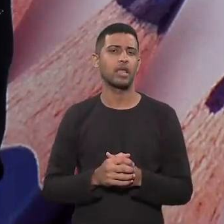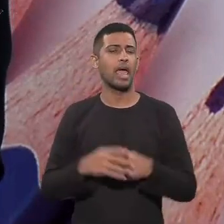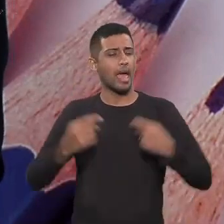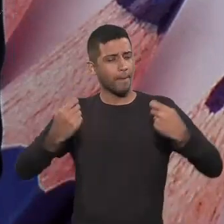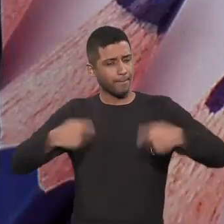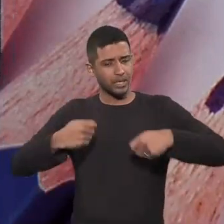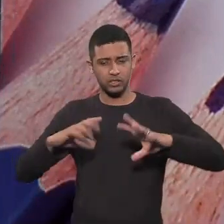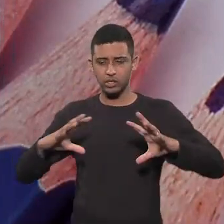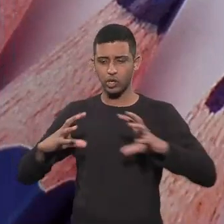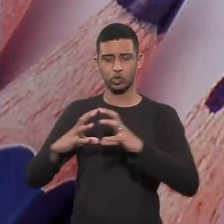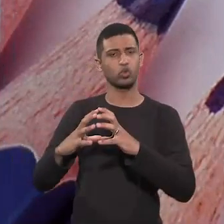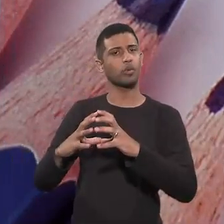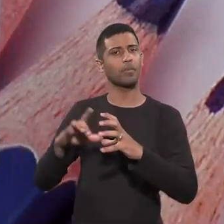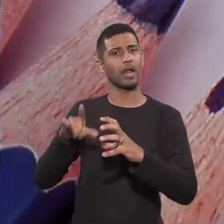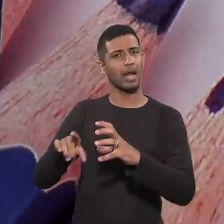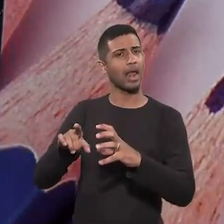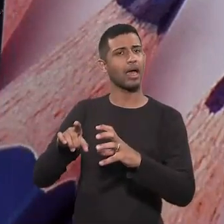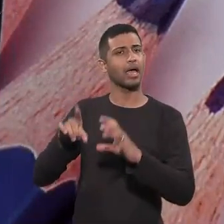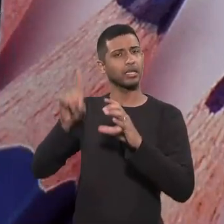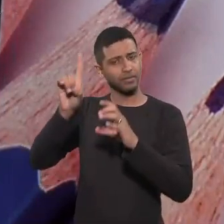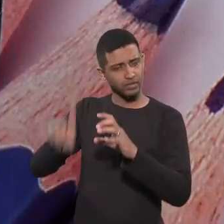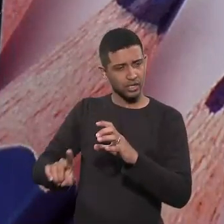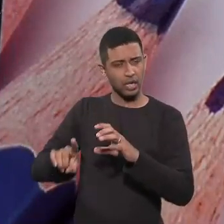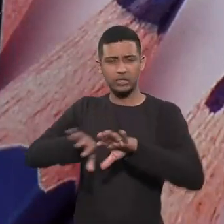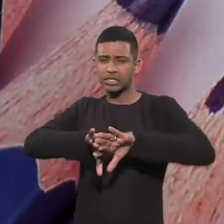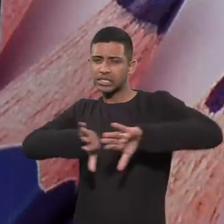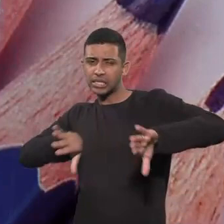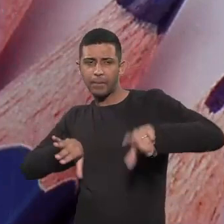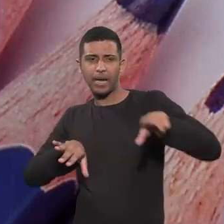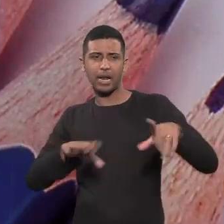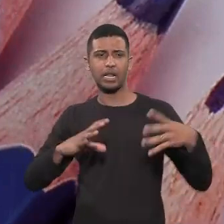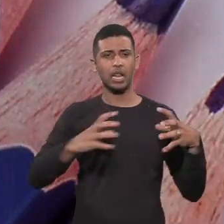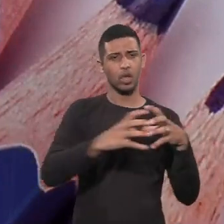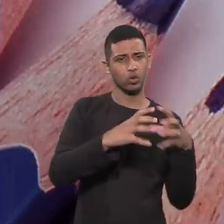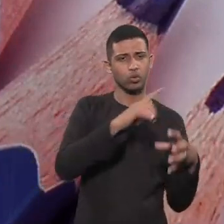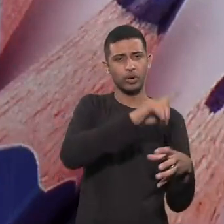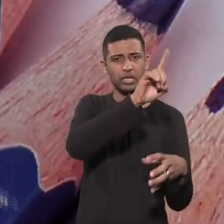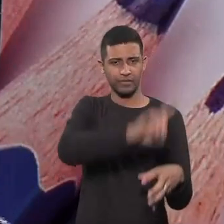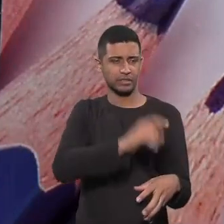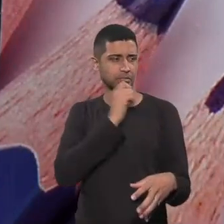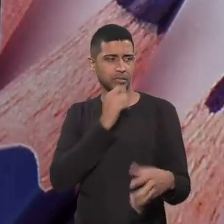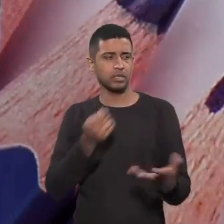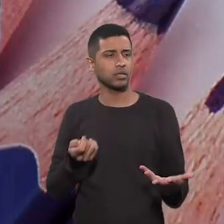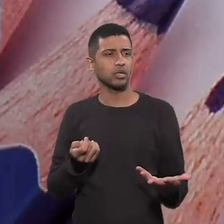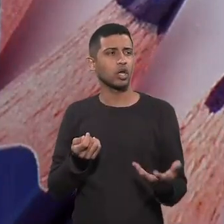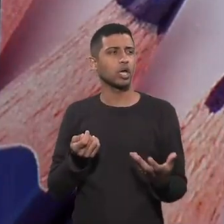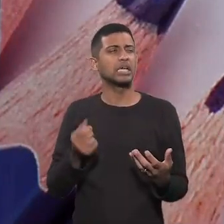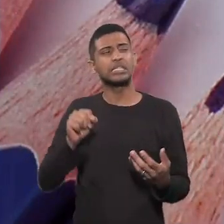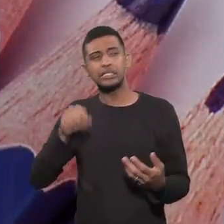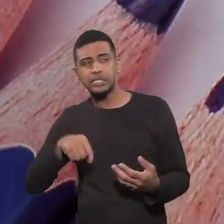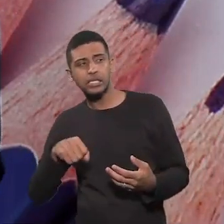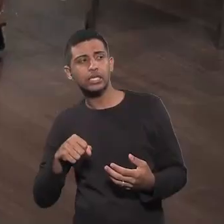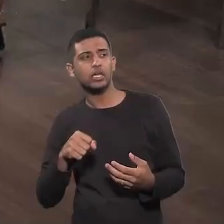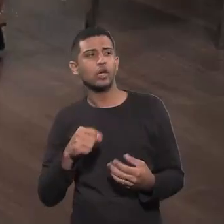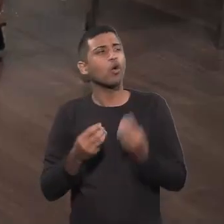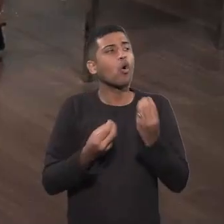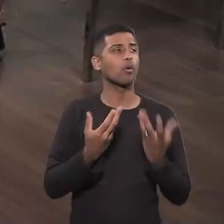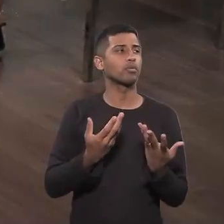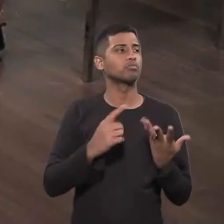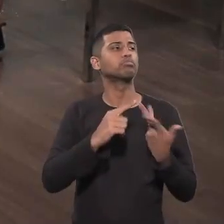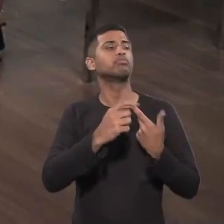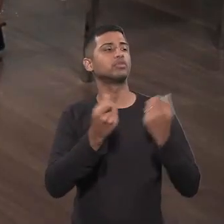uma turma de classe especial separada da regular? Se sim, em que situações?